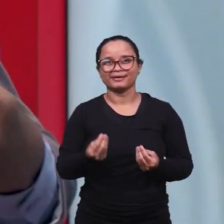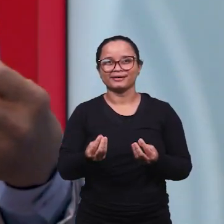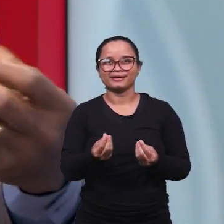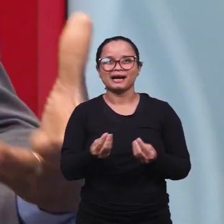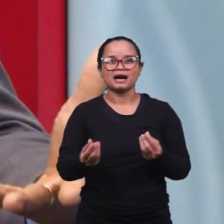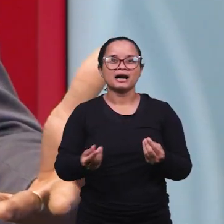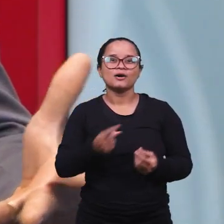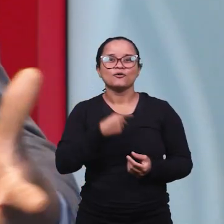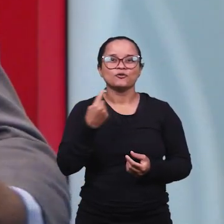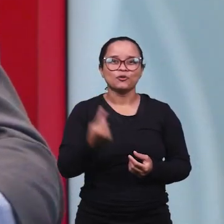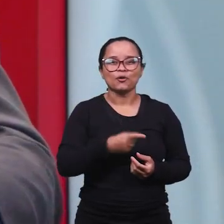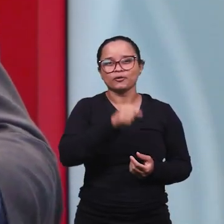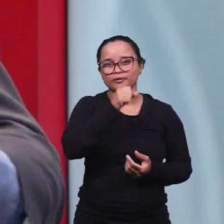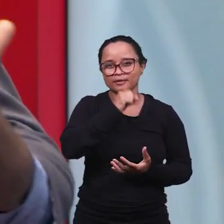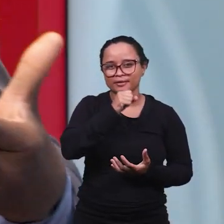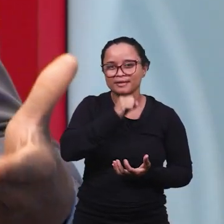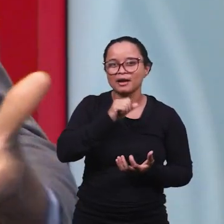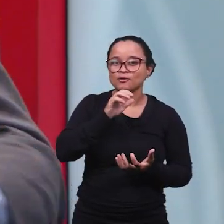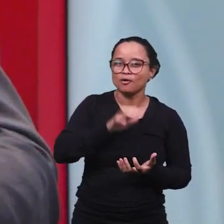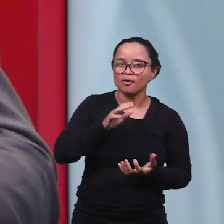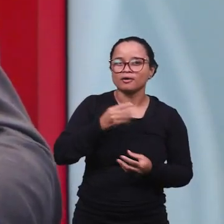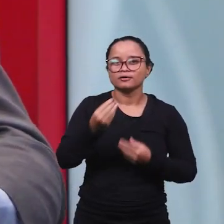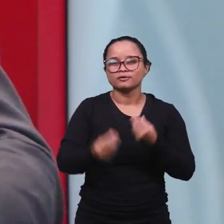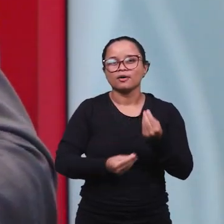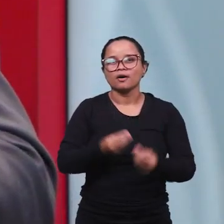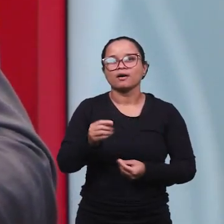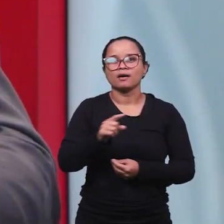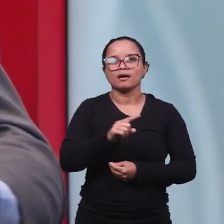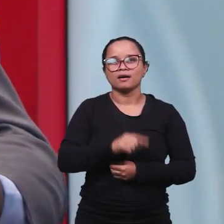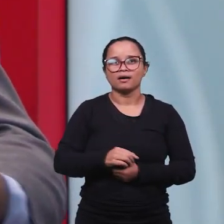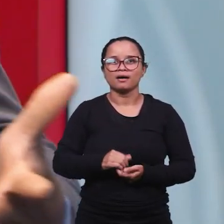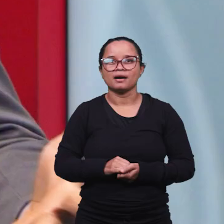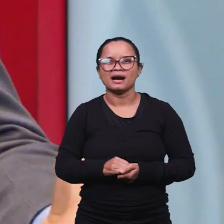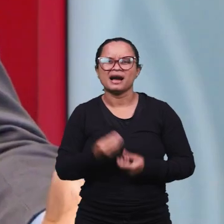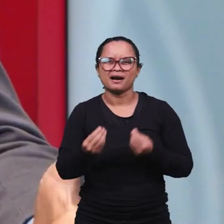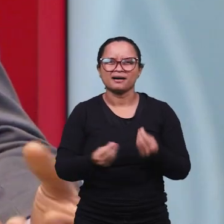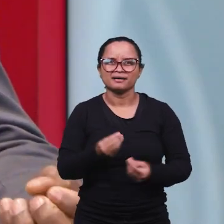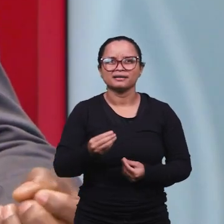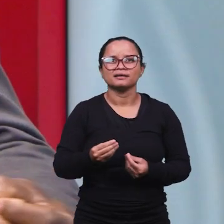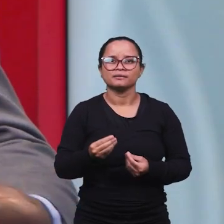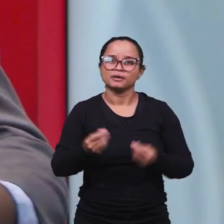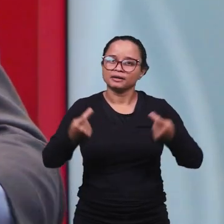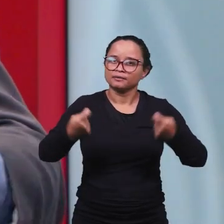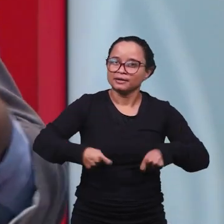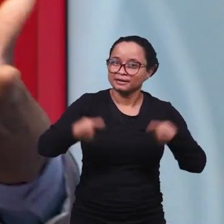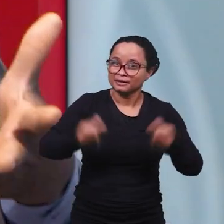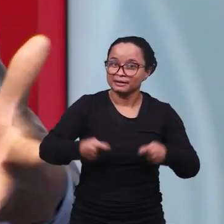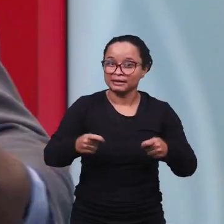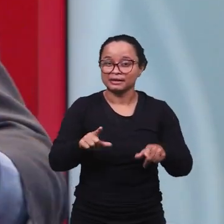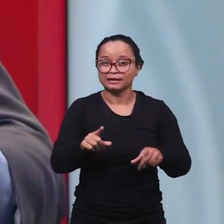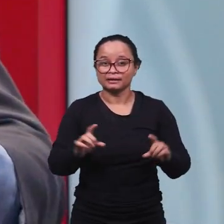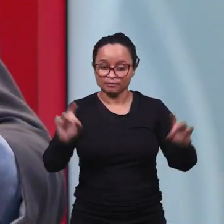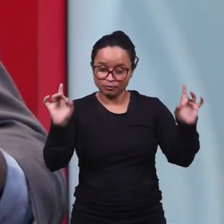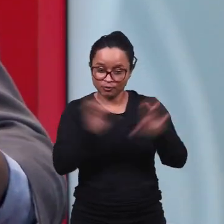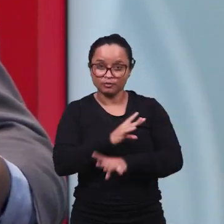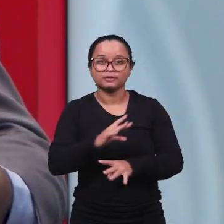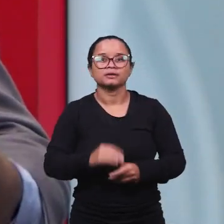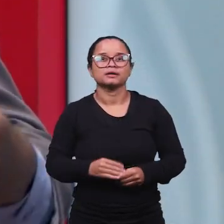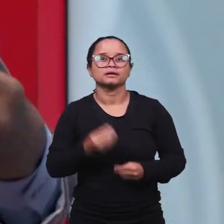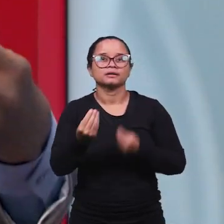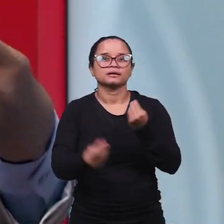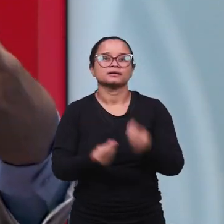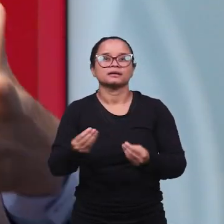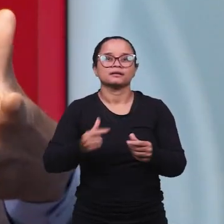né? Os nossos irmãos idosos, como Zacarias e Isabel, ali na necessidade, estavam ali